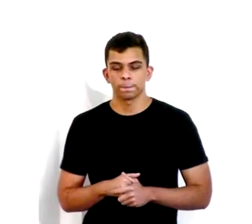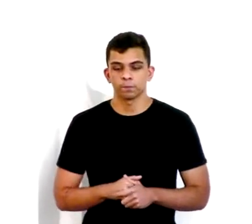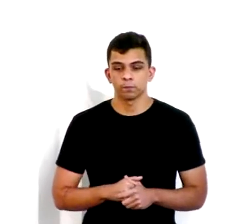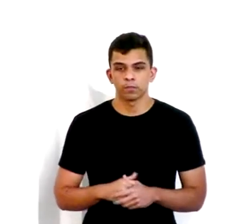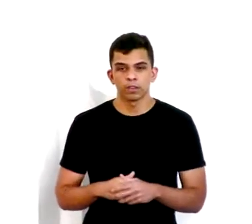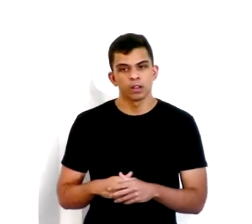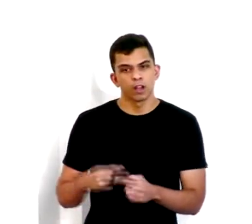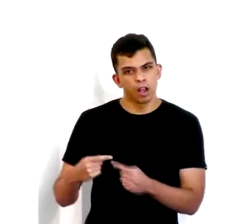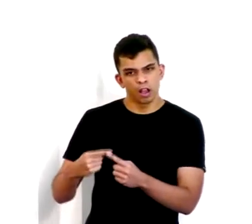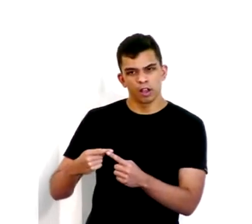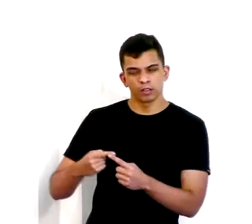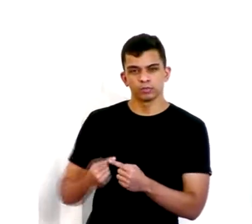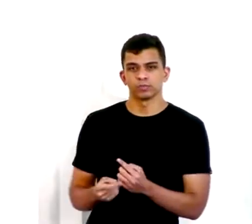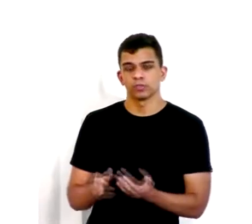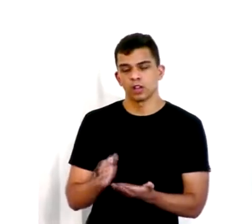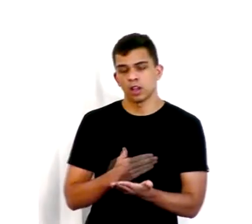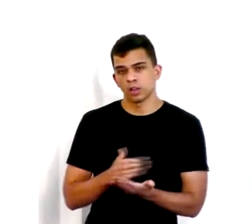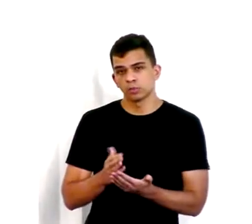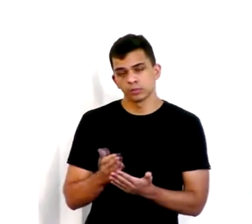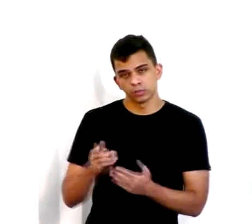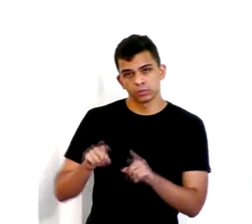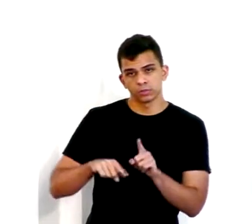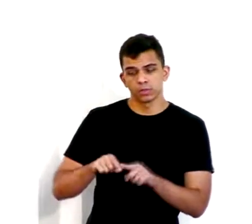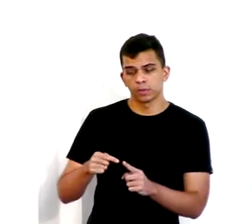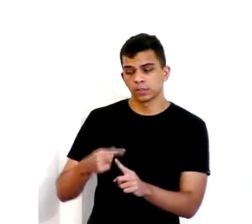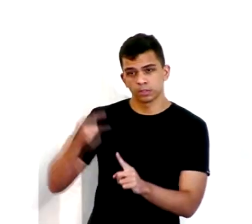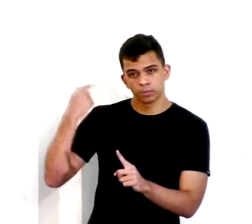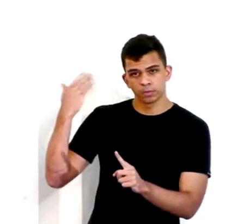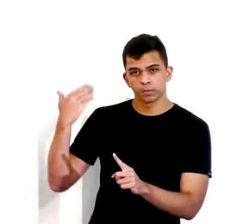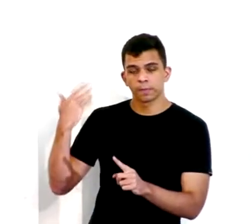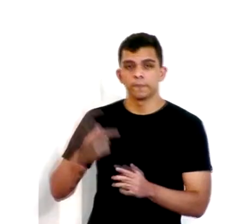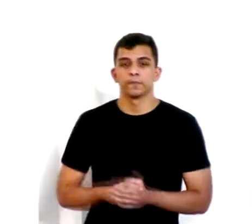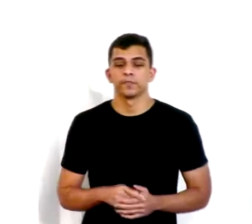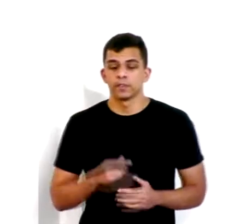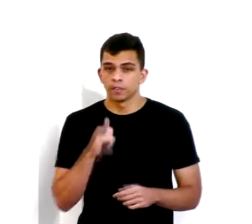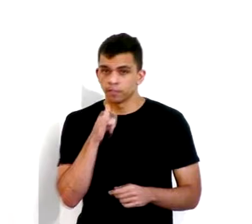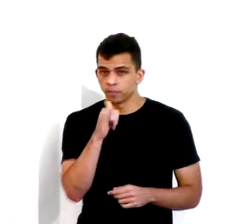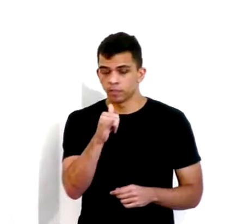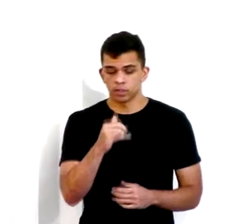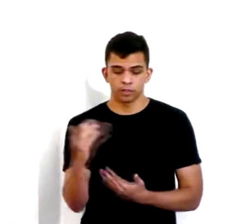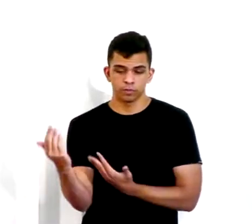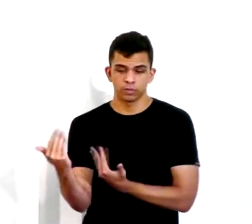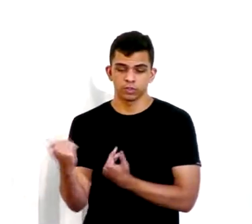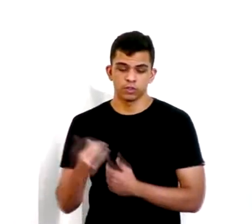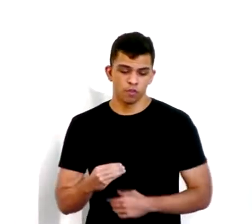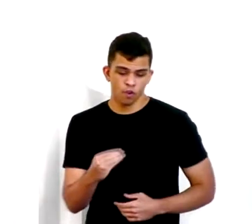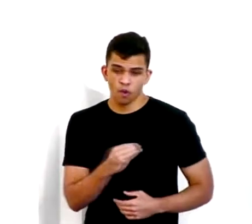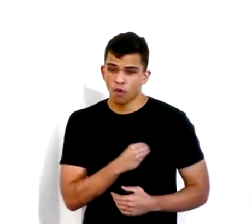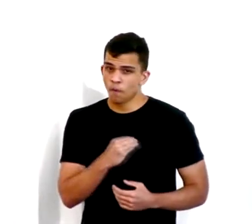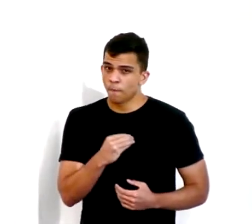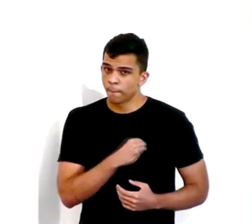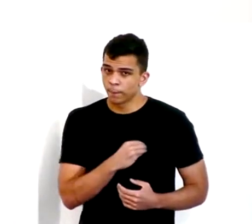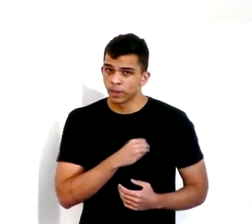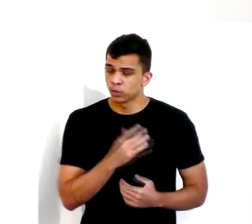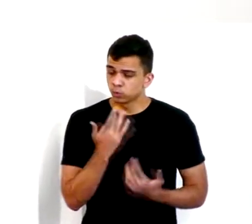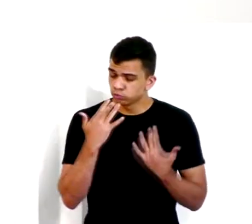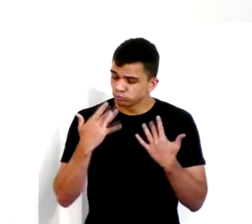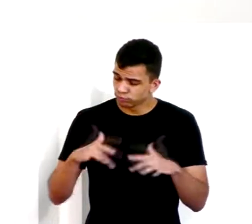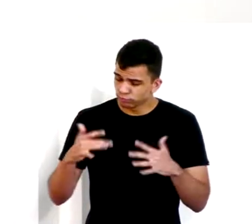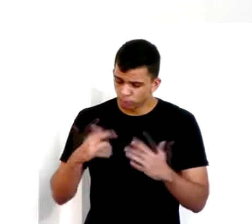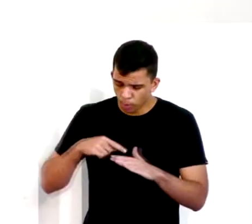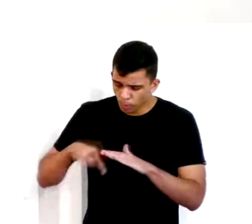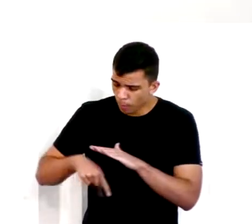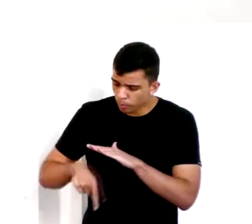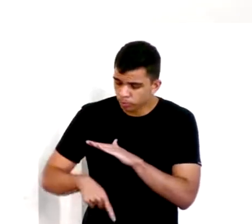falando isso com os nossos jovens aqui na igreja. O pecado é muito mais grave, muito mais profundo do que podemos